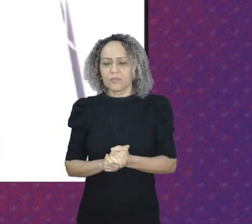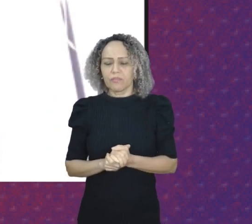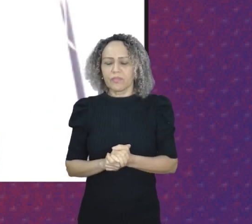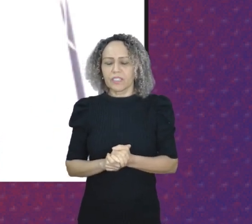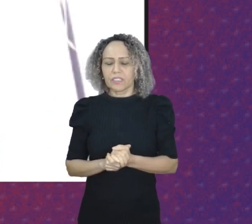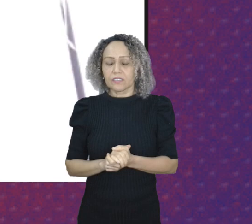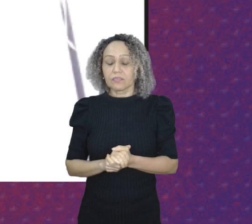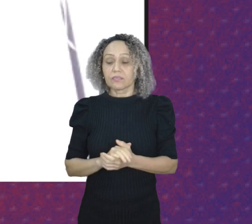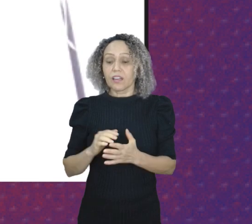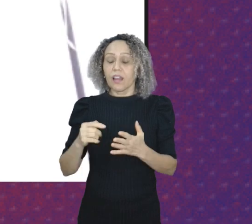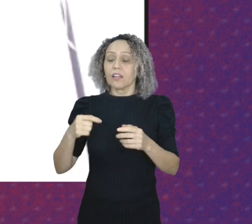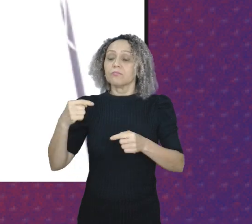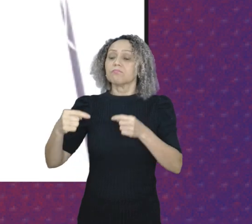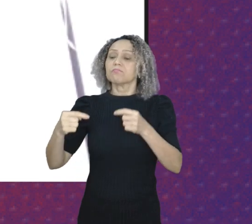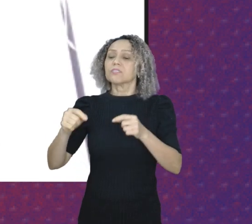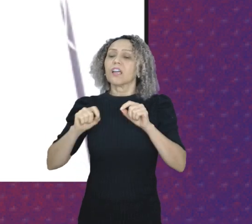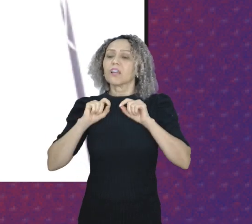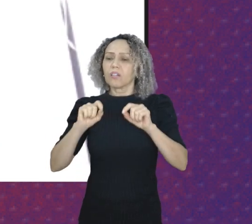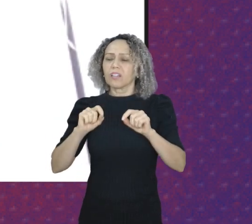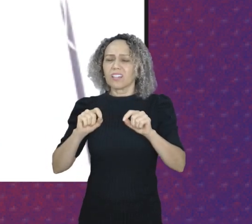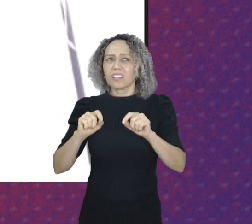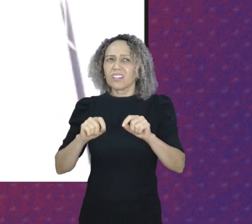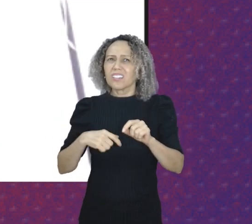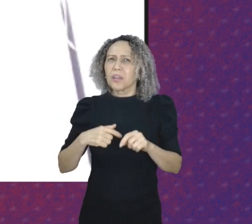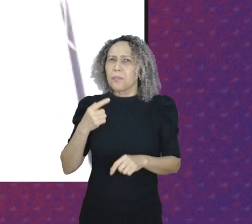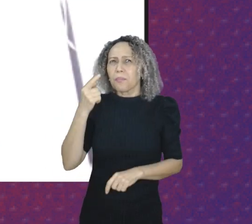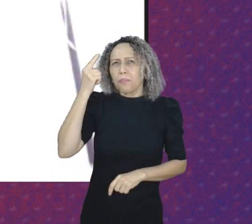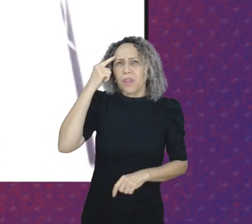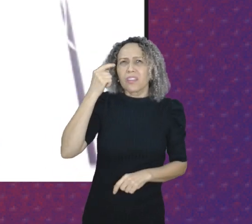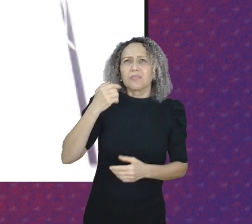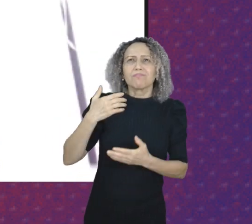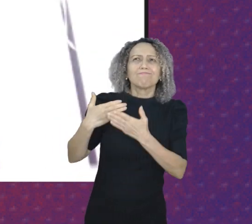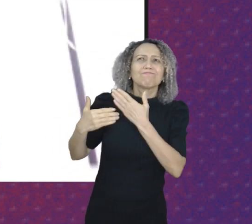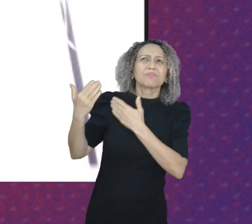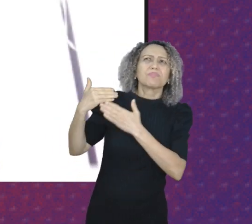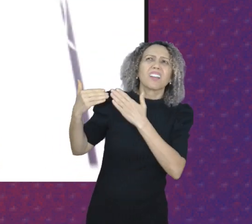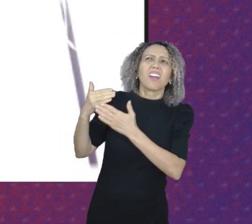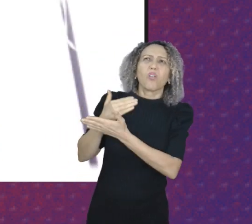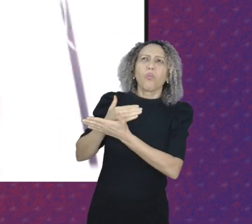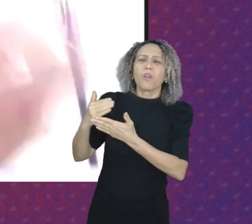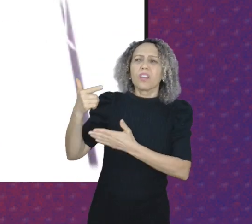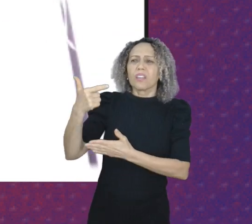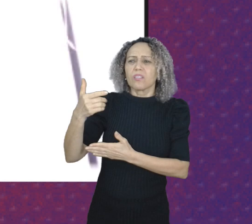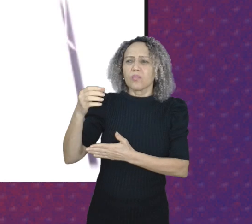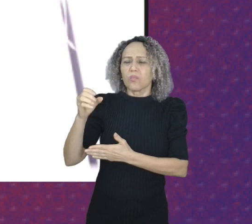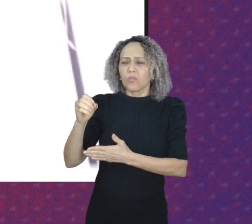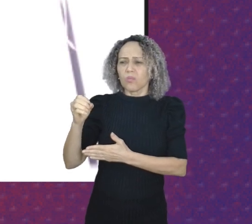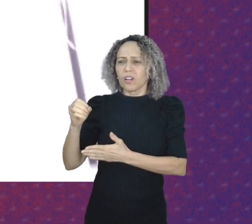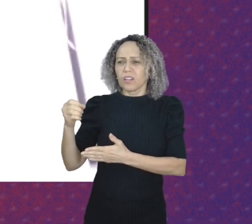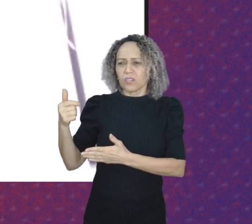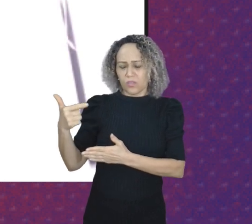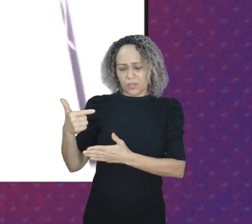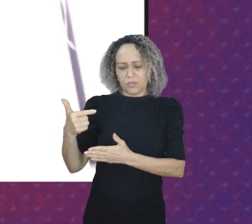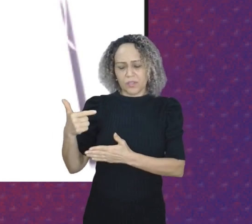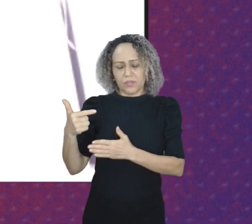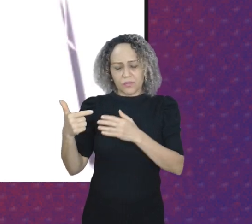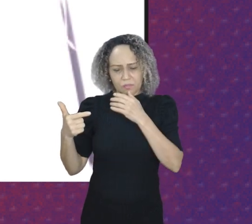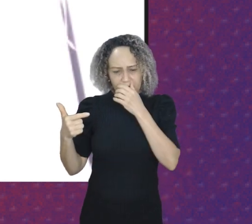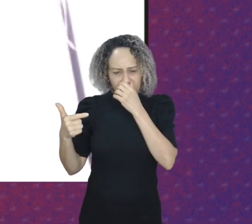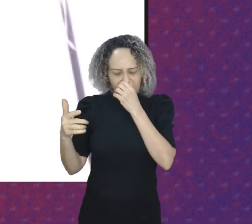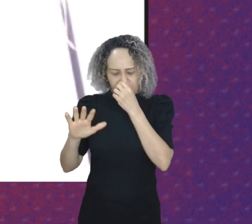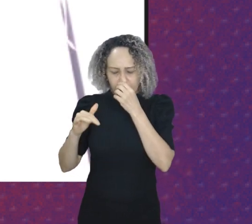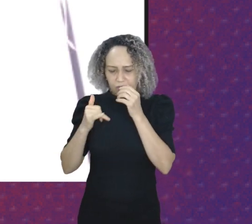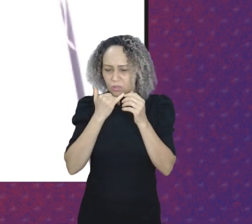Esse diálogo me remete um pouco ao início dos anos 2000. E vou fazer aqui o meu diálogo muito no